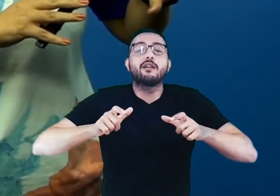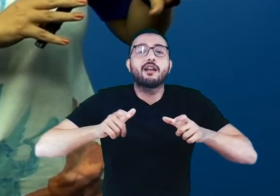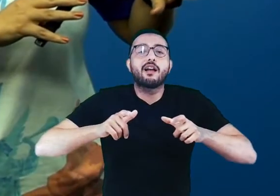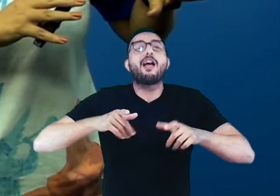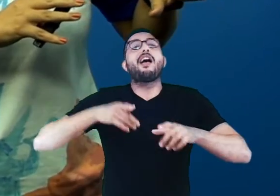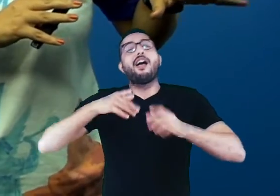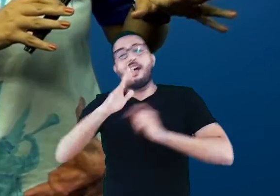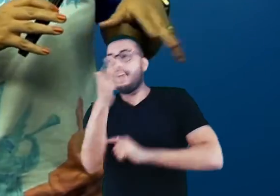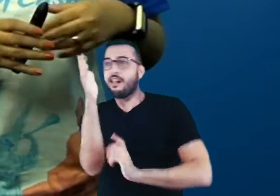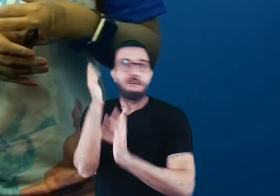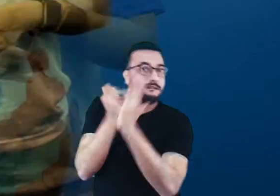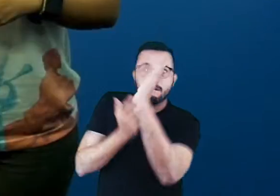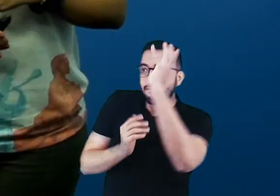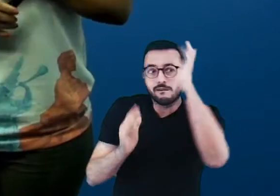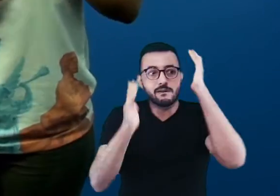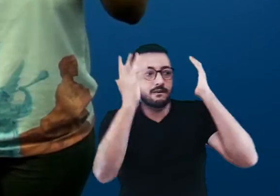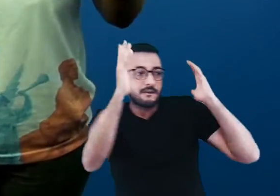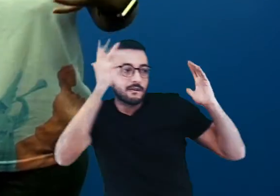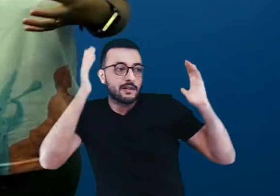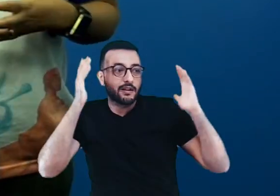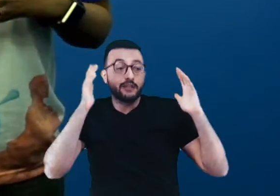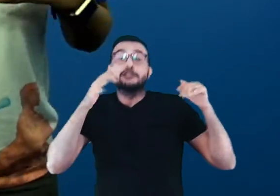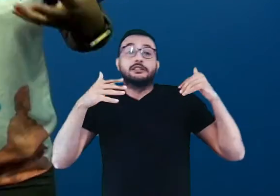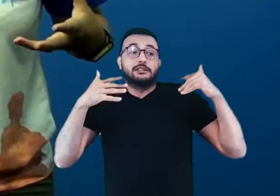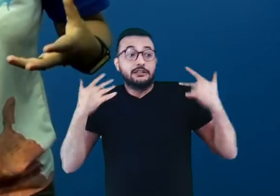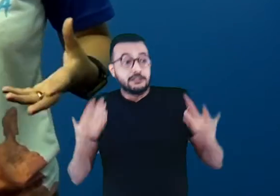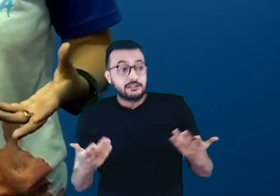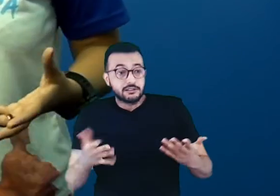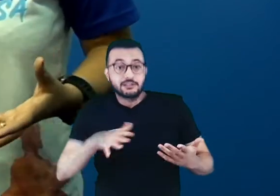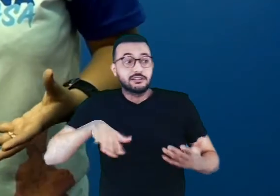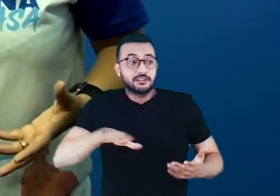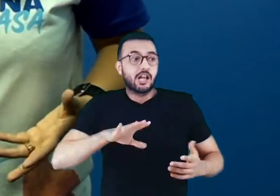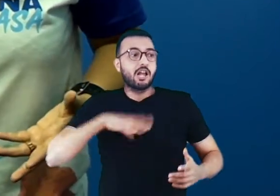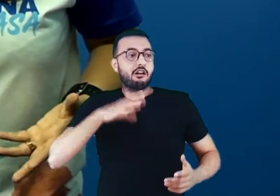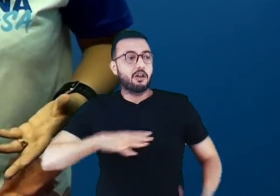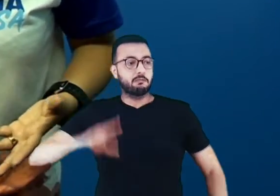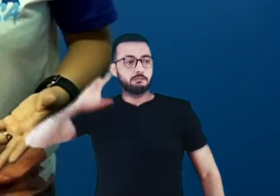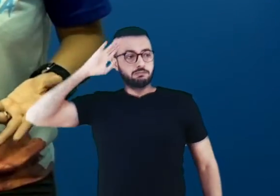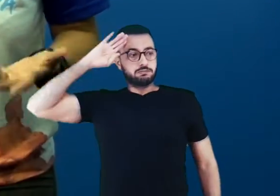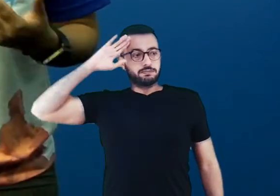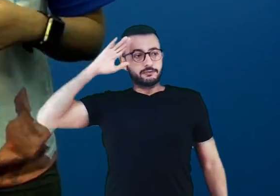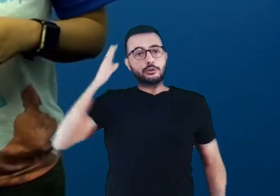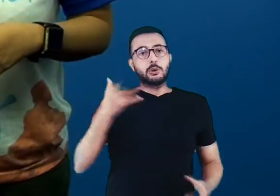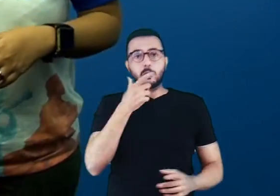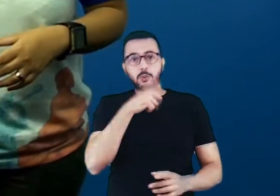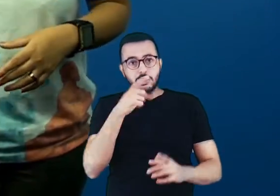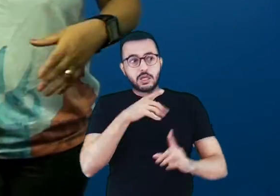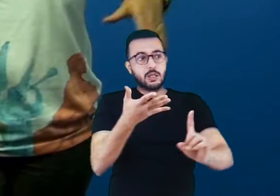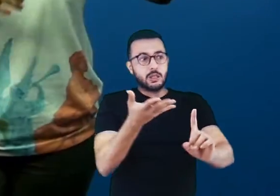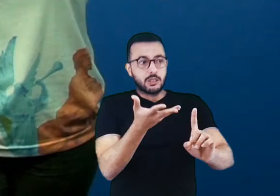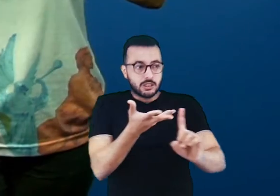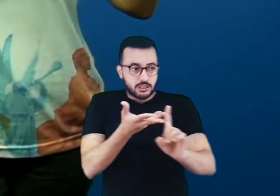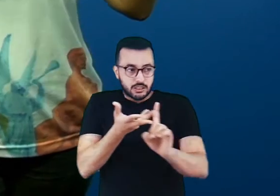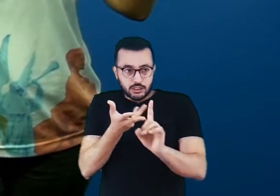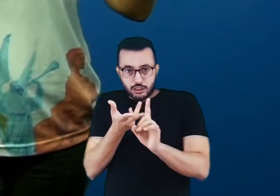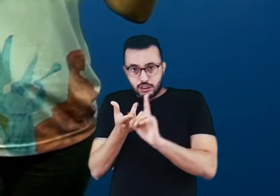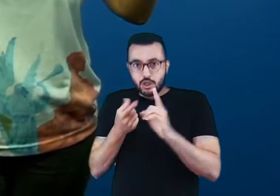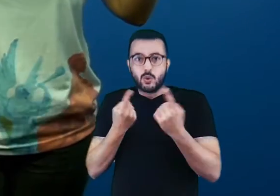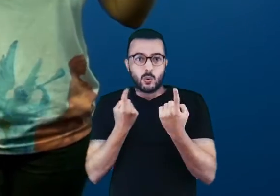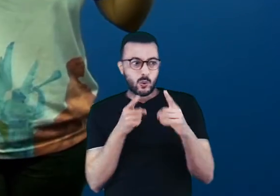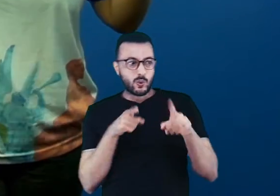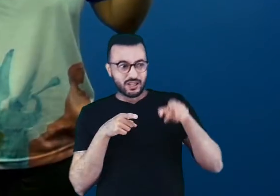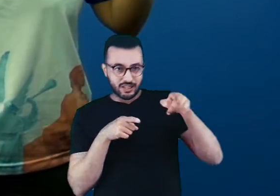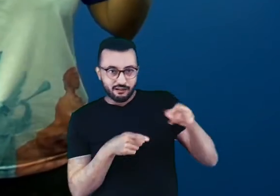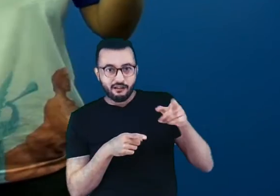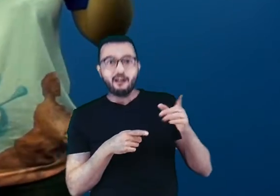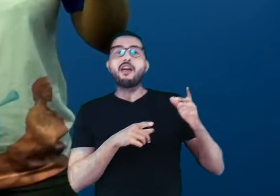dentro dos tabocais, tá? Então, nossos bravos soldados conseguiram atrair, né, o nosso adversário em direção